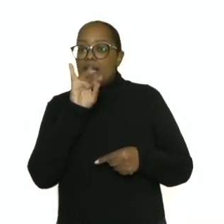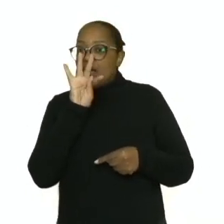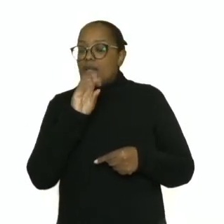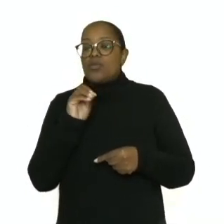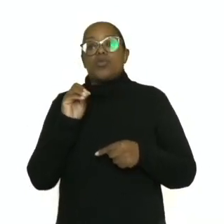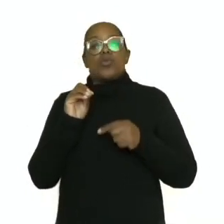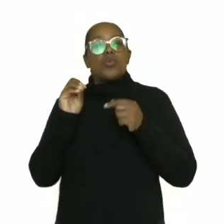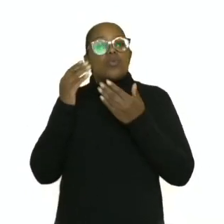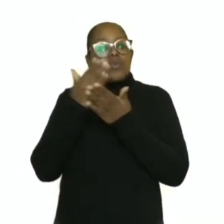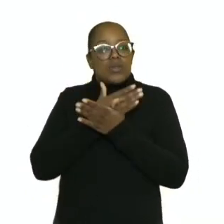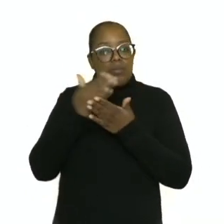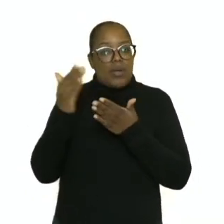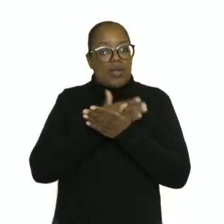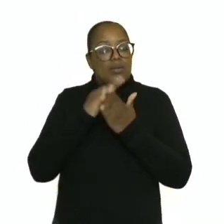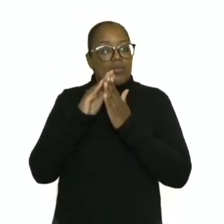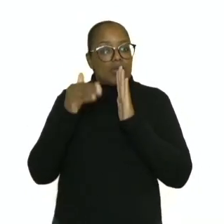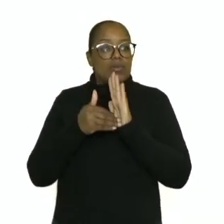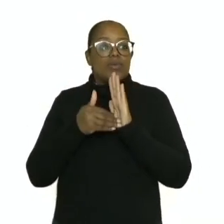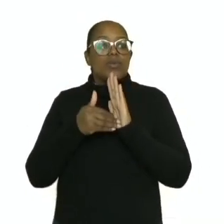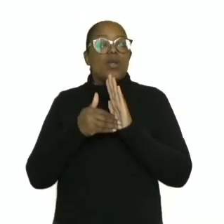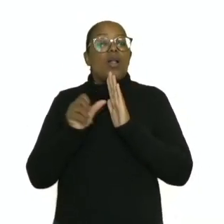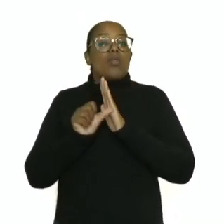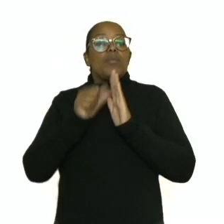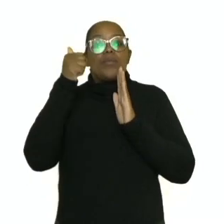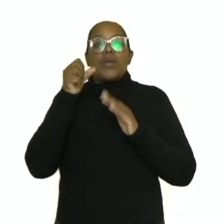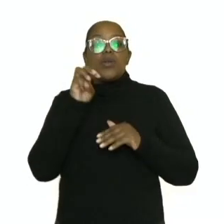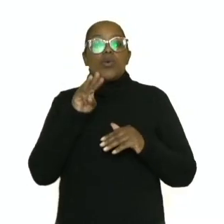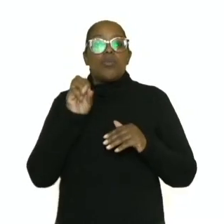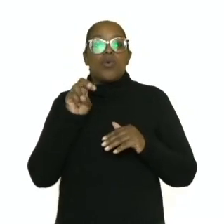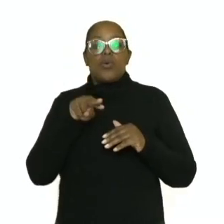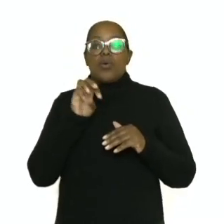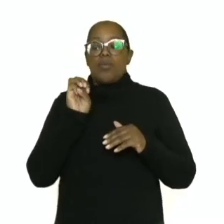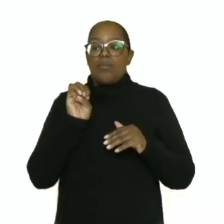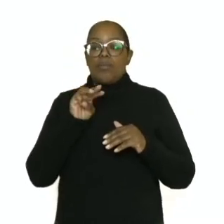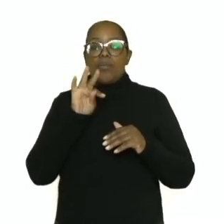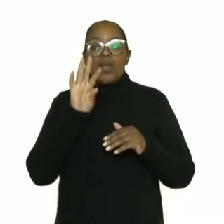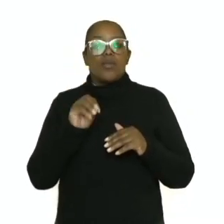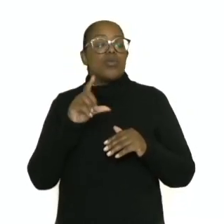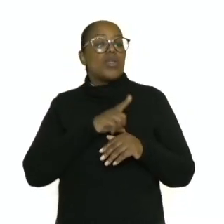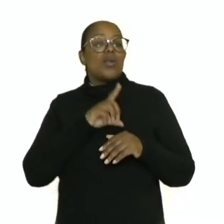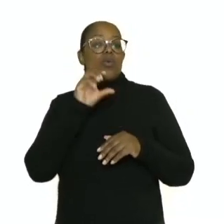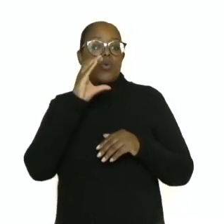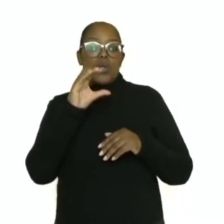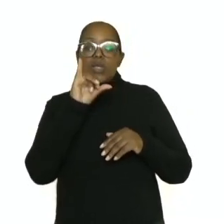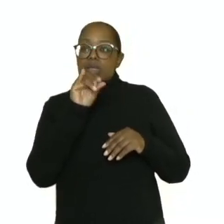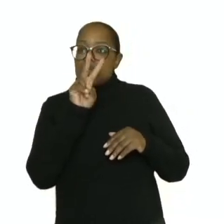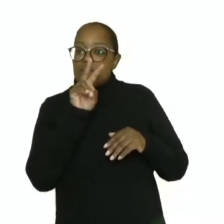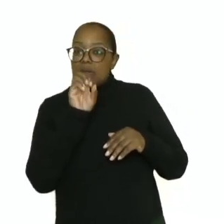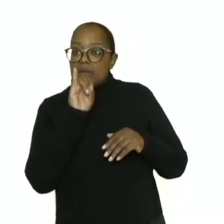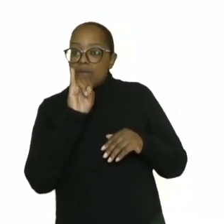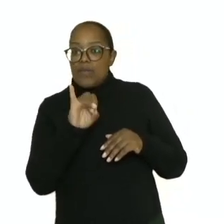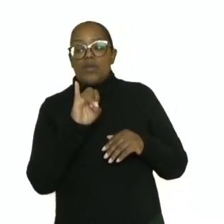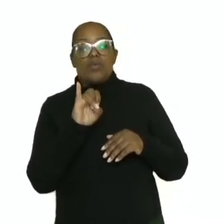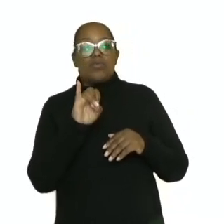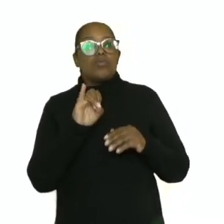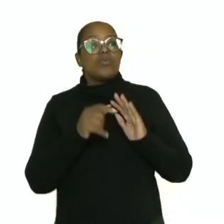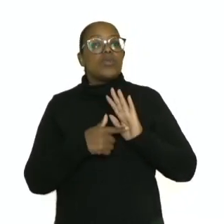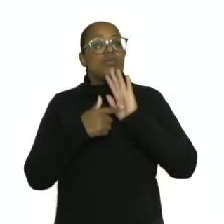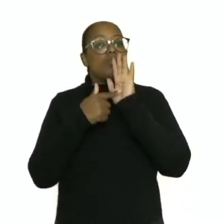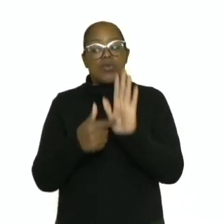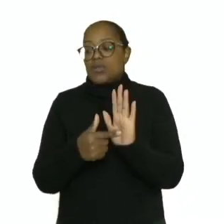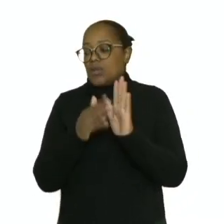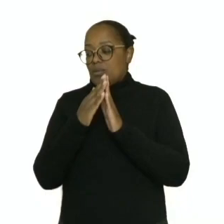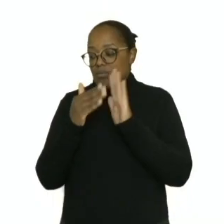primeiro um, depois o outro. Então, no primeiro momento, aparecem os direitos civis. Esses são os que vão aparecer de